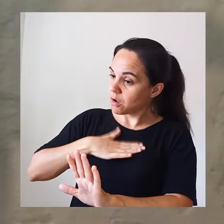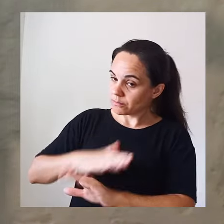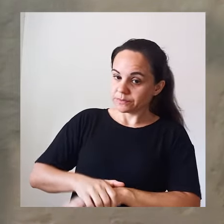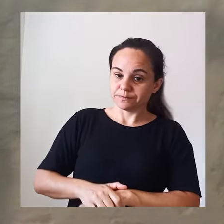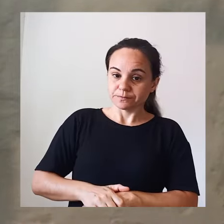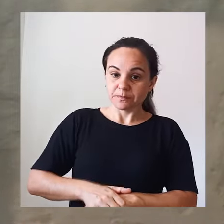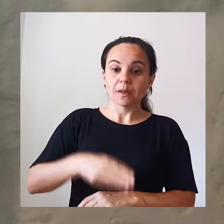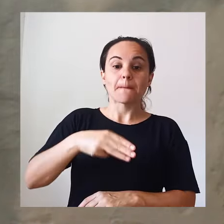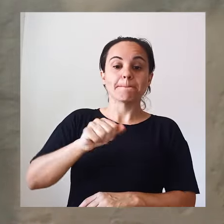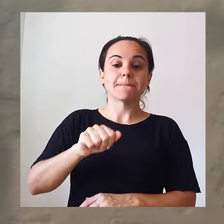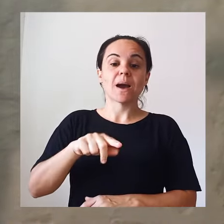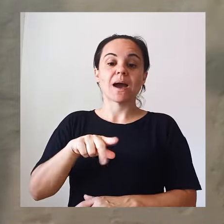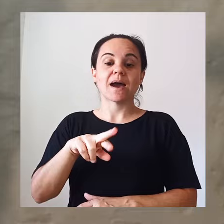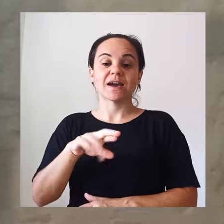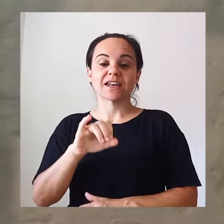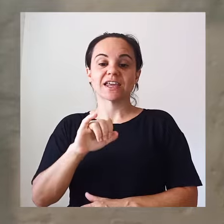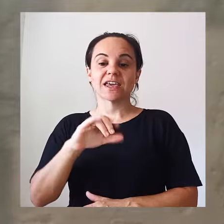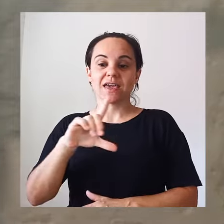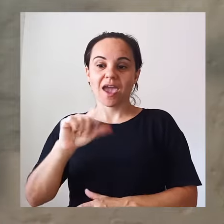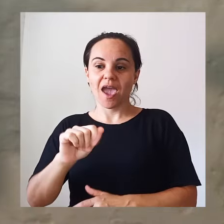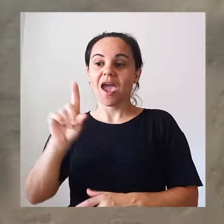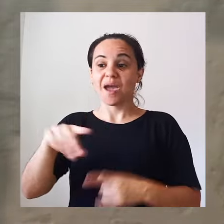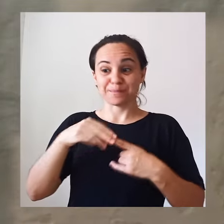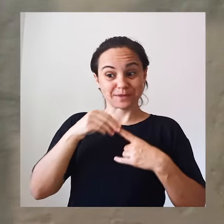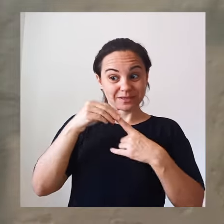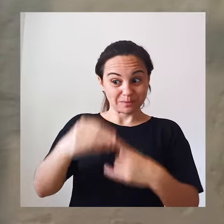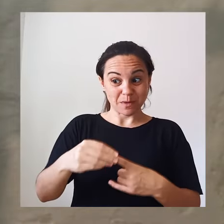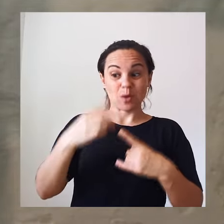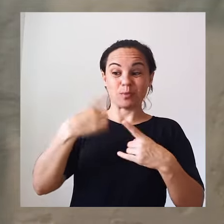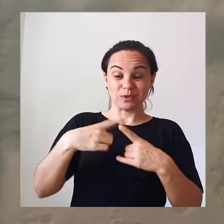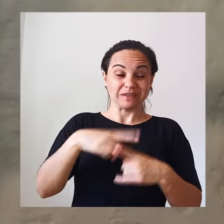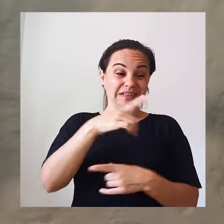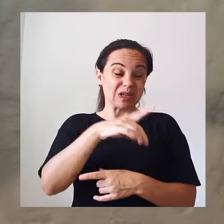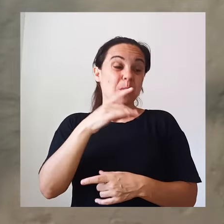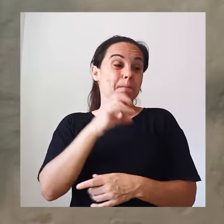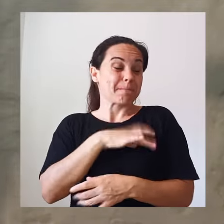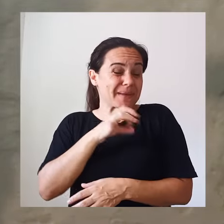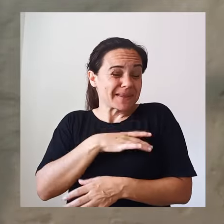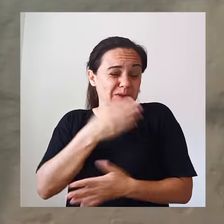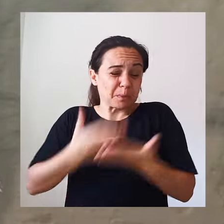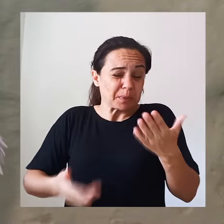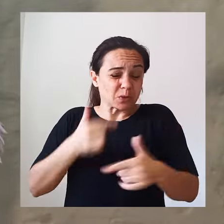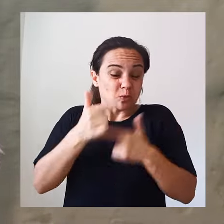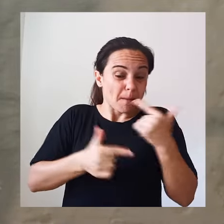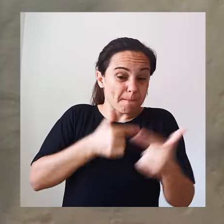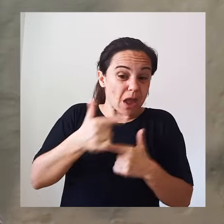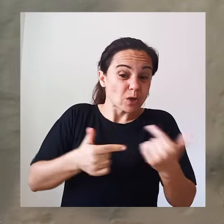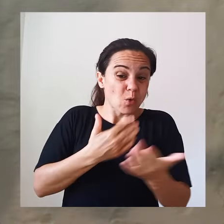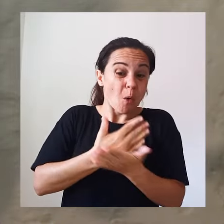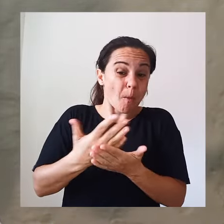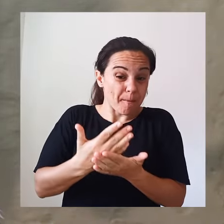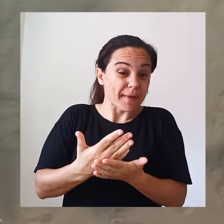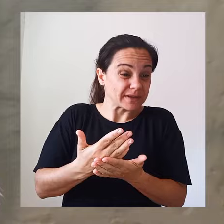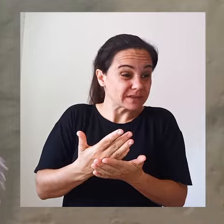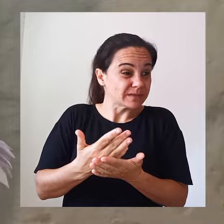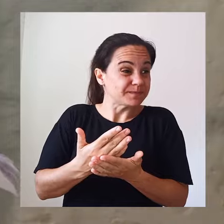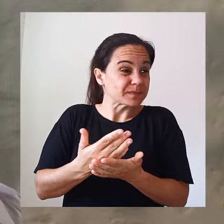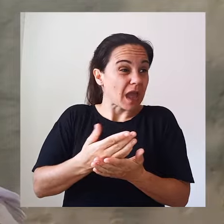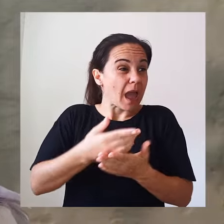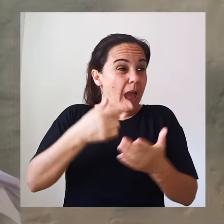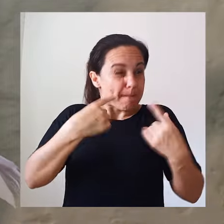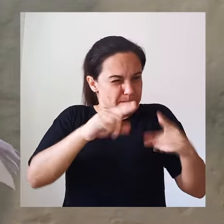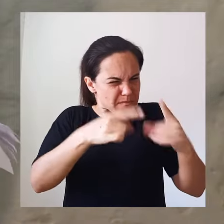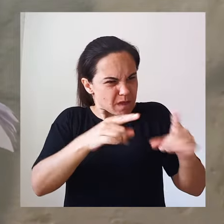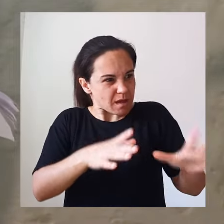a principal, porque ela, com medo de perder o emprego, começa a ameaçar o Plácido.